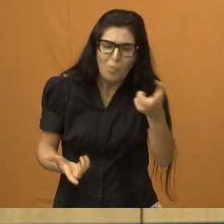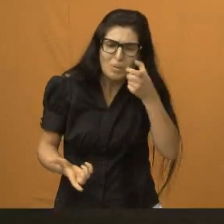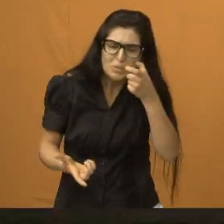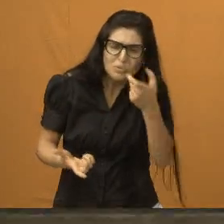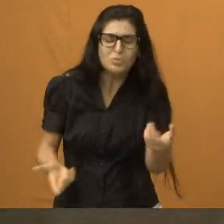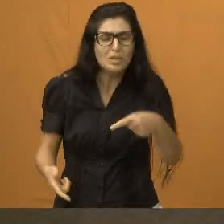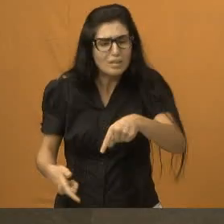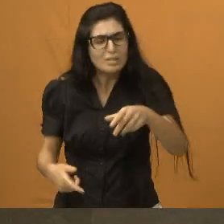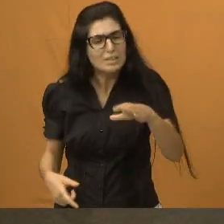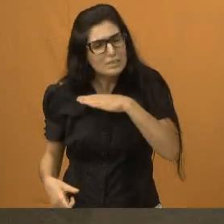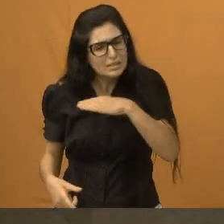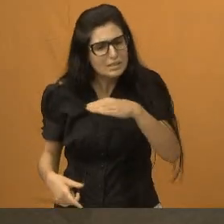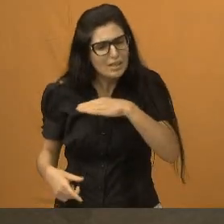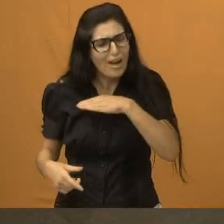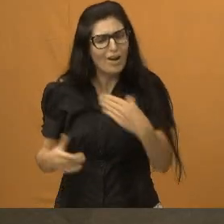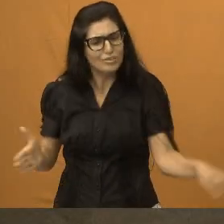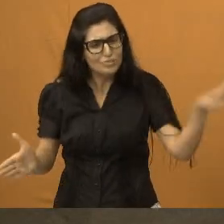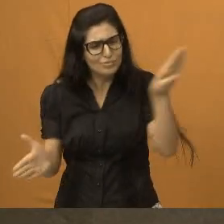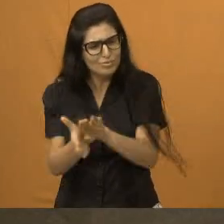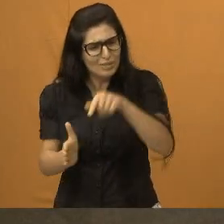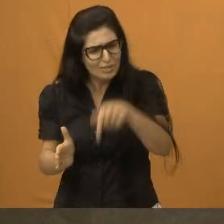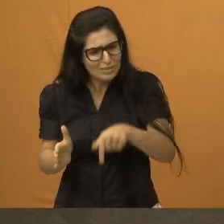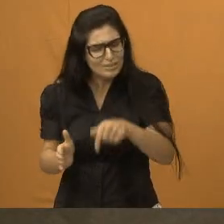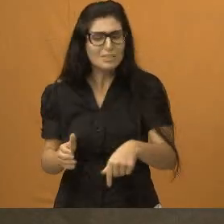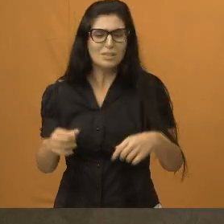nossa cidade comparecesse na